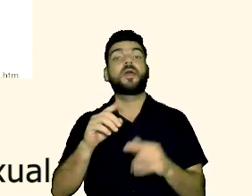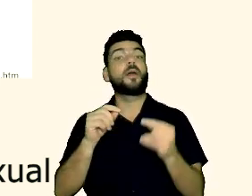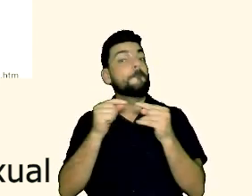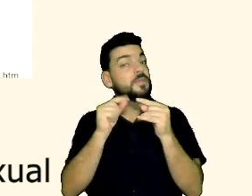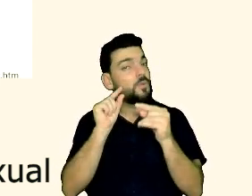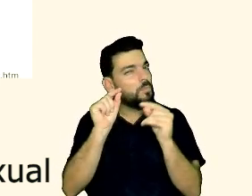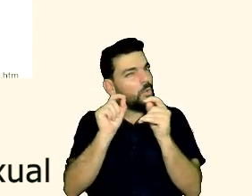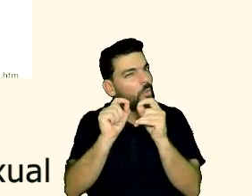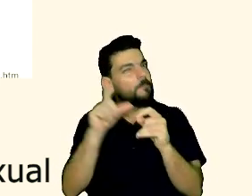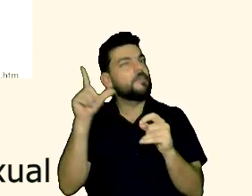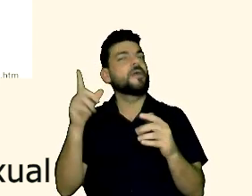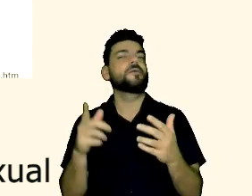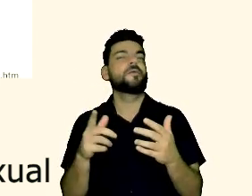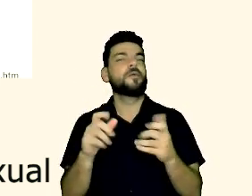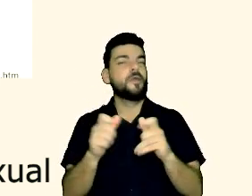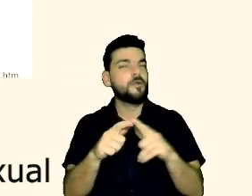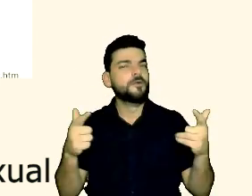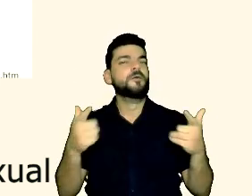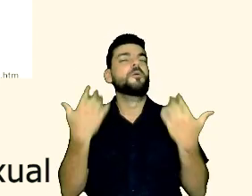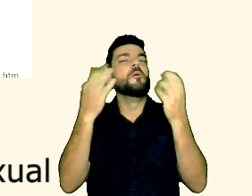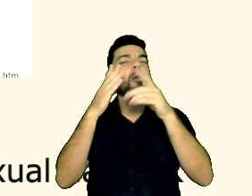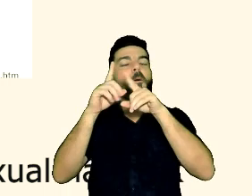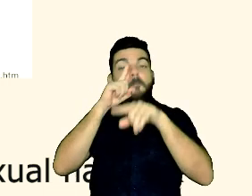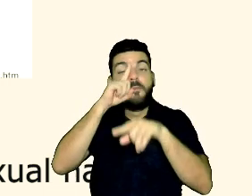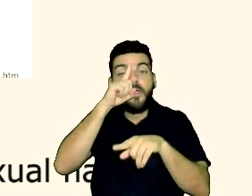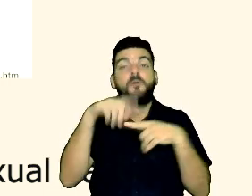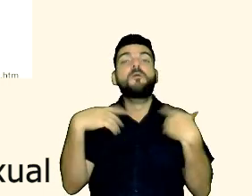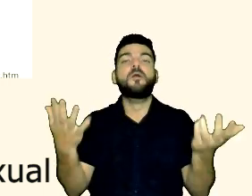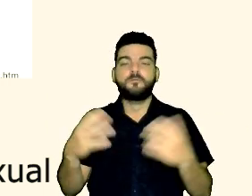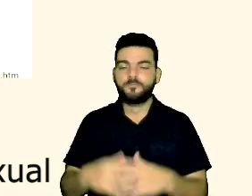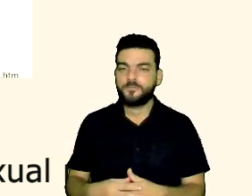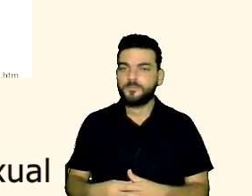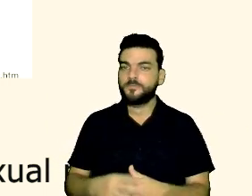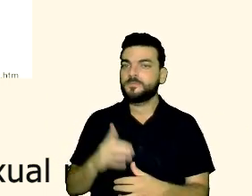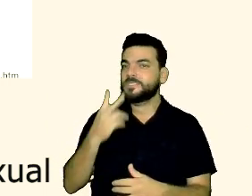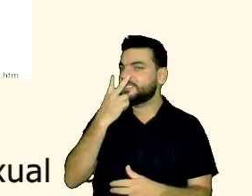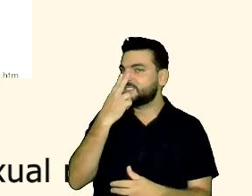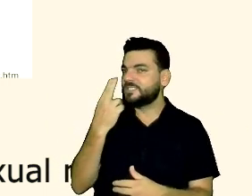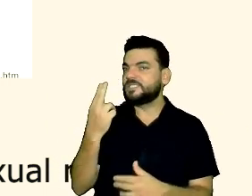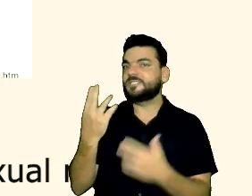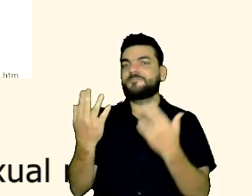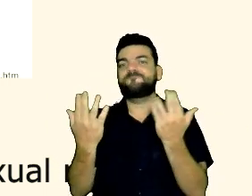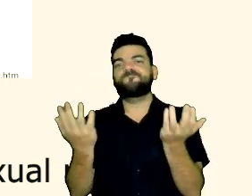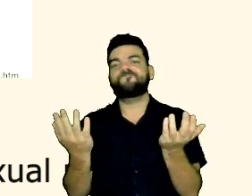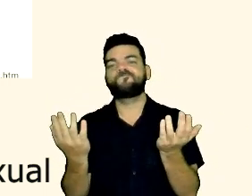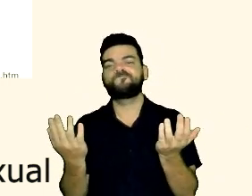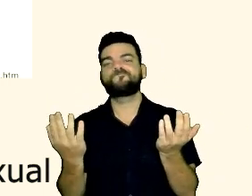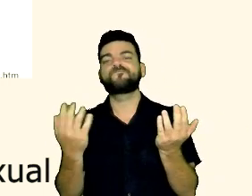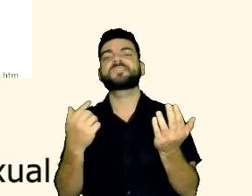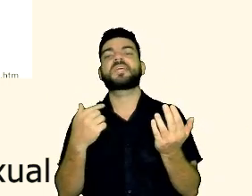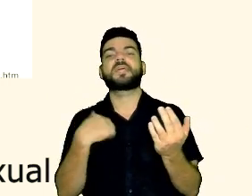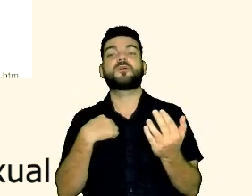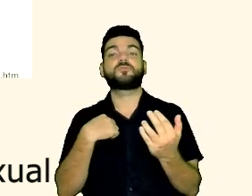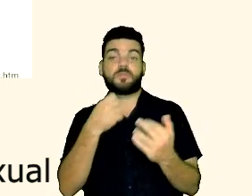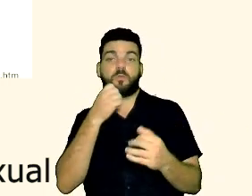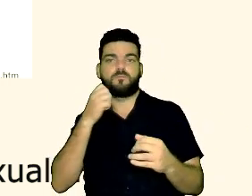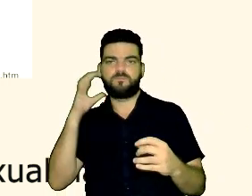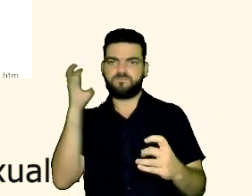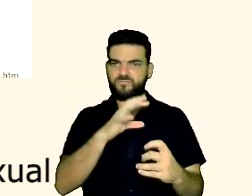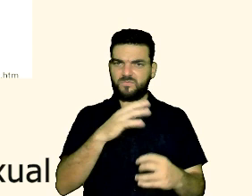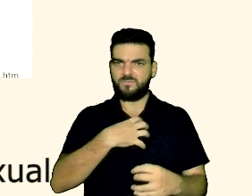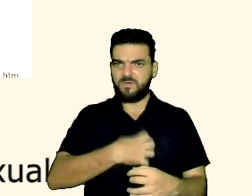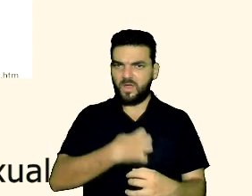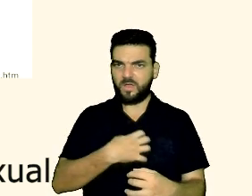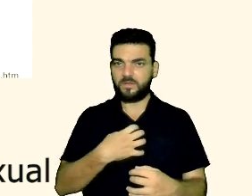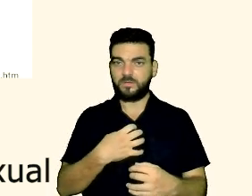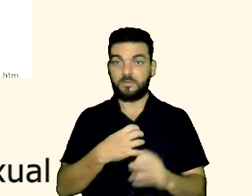um potencial dano. Então, eu fui agressiva com alguém, posso até me desculpar, tendo ou não a intenção, como a doutora Thais bem